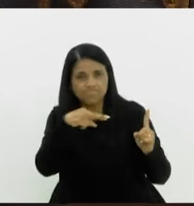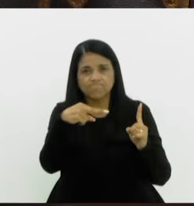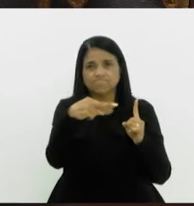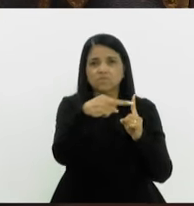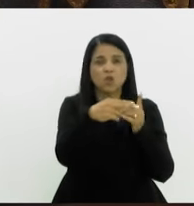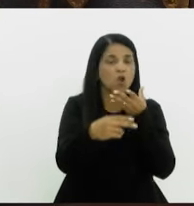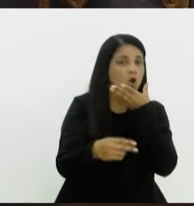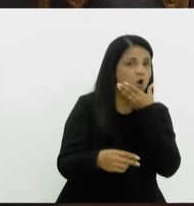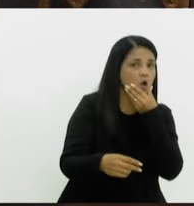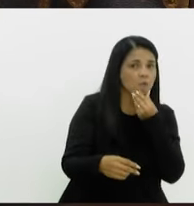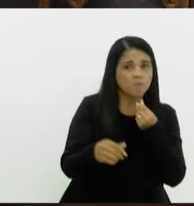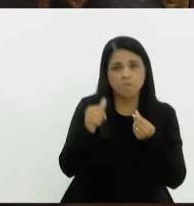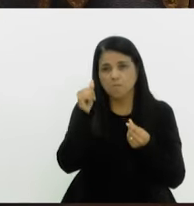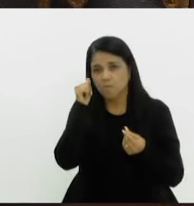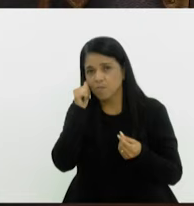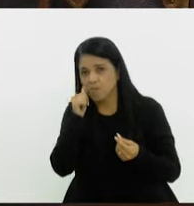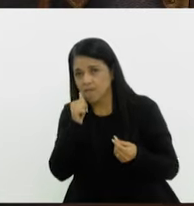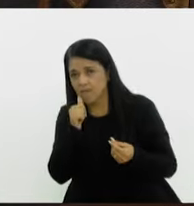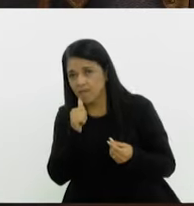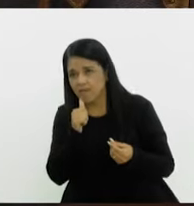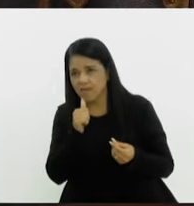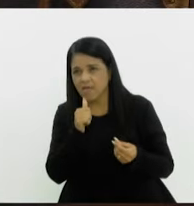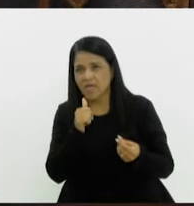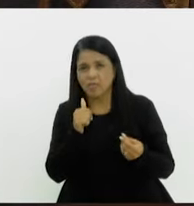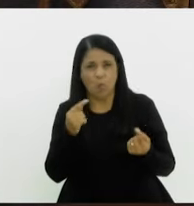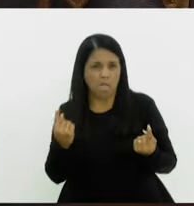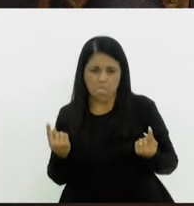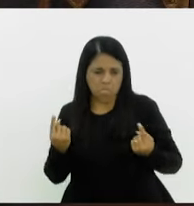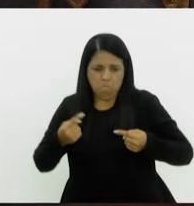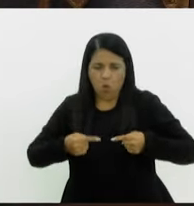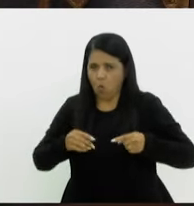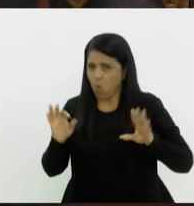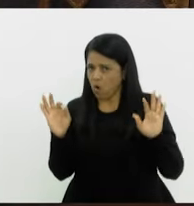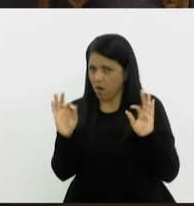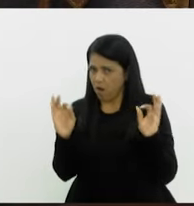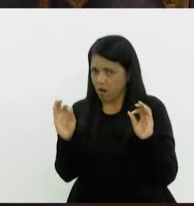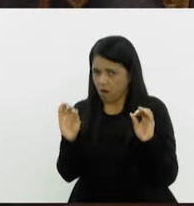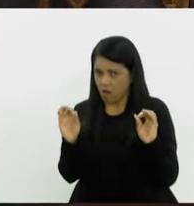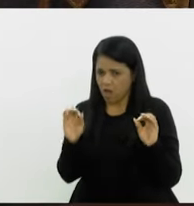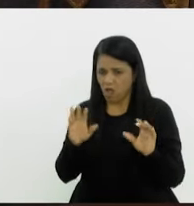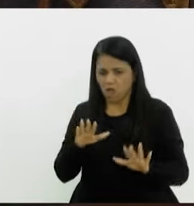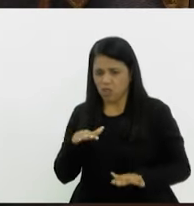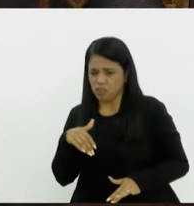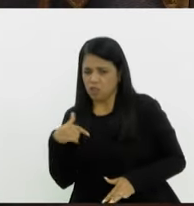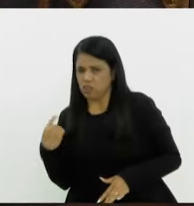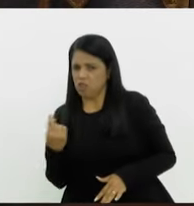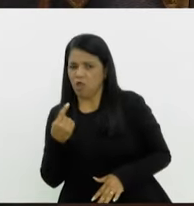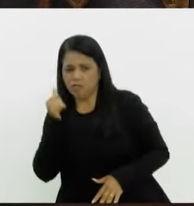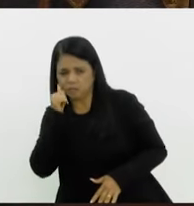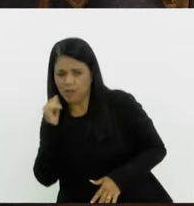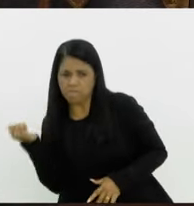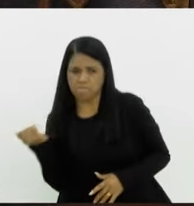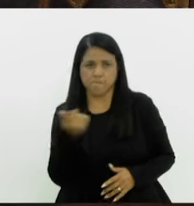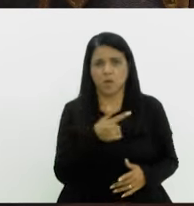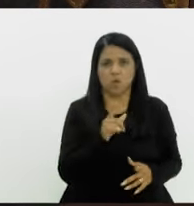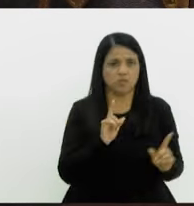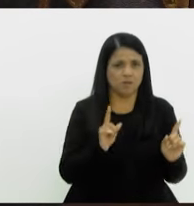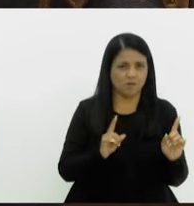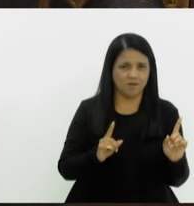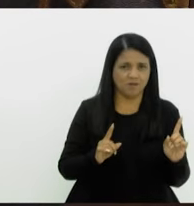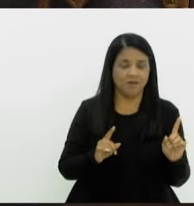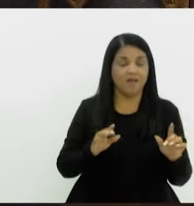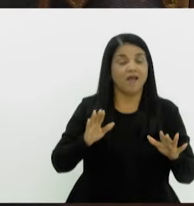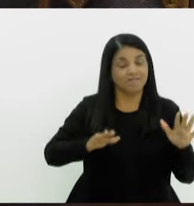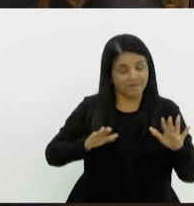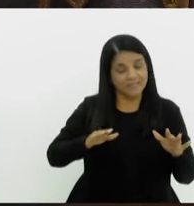de homens e mulheres aqui ninguém tá fazendo revanchismo nem dizendo que nós somos melhores do que eles embora sejamos em muitas